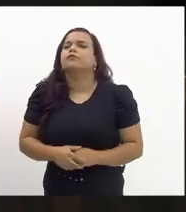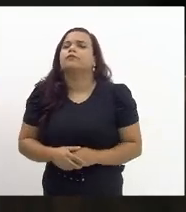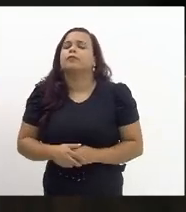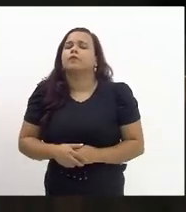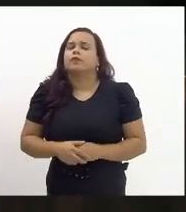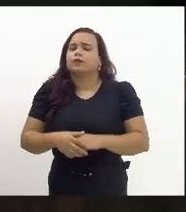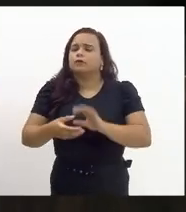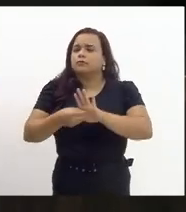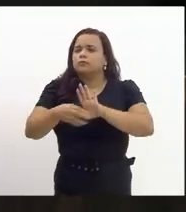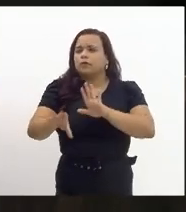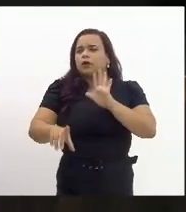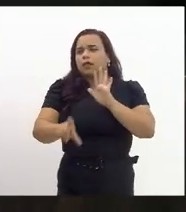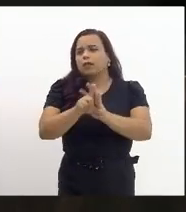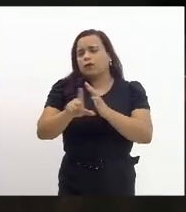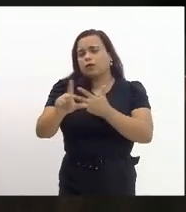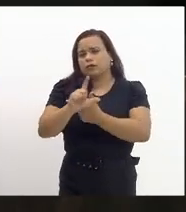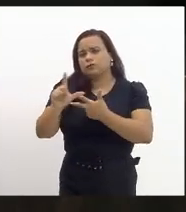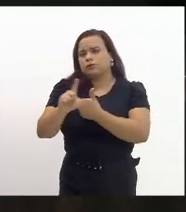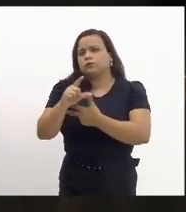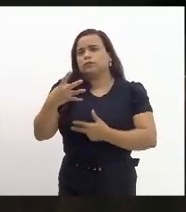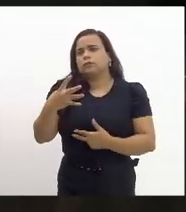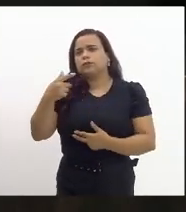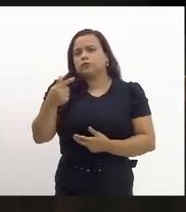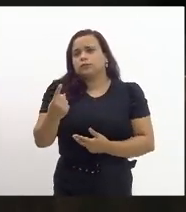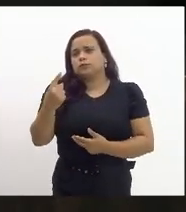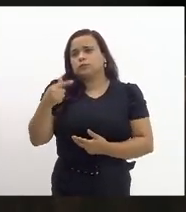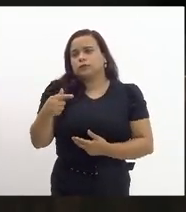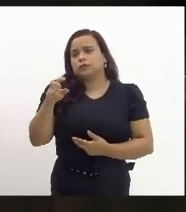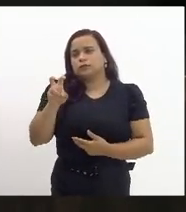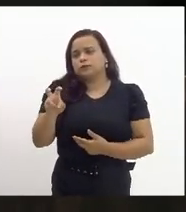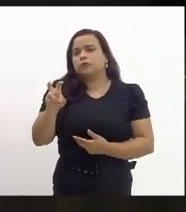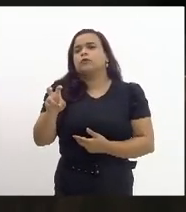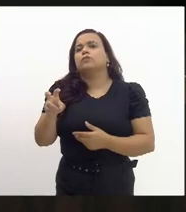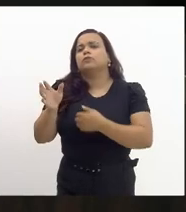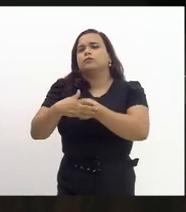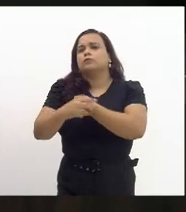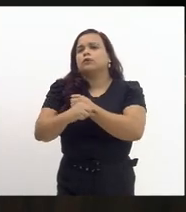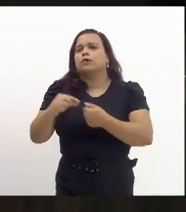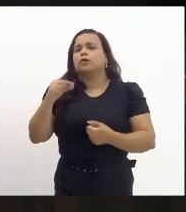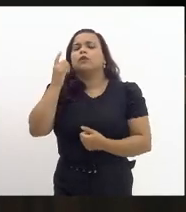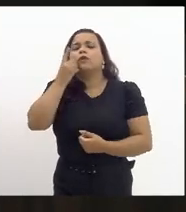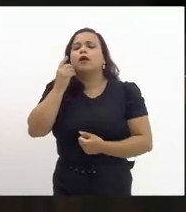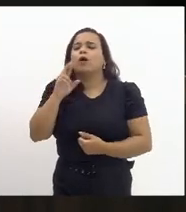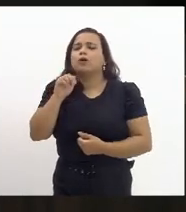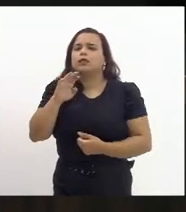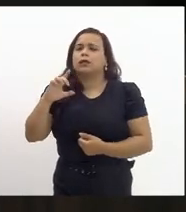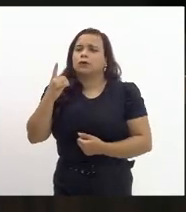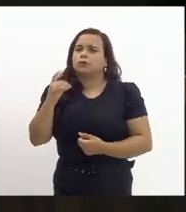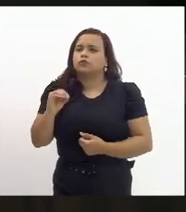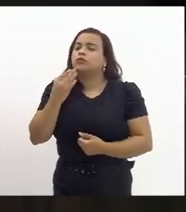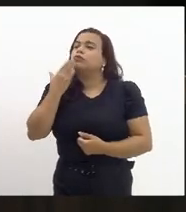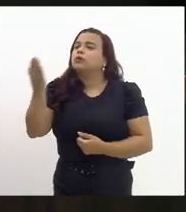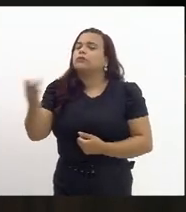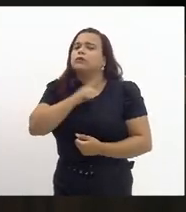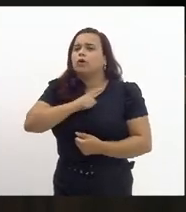legislativa 475/21, de autoria do deputado Ronaldo Anquieta, que solicita ao excelentíssimo senhor governador do estado do Rio de